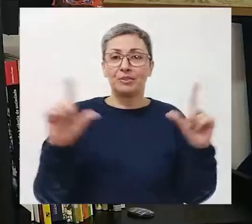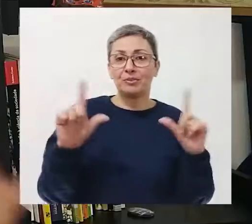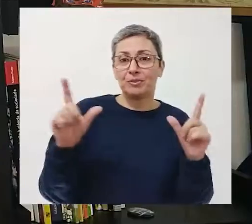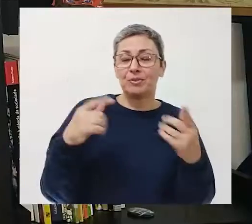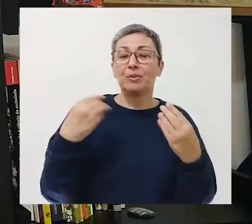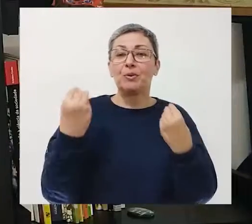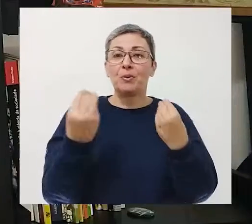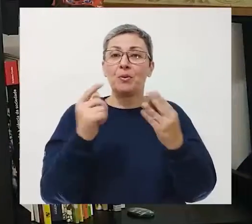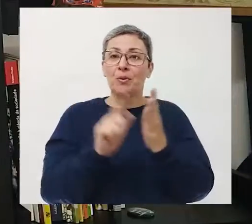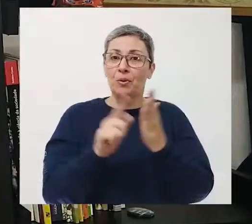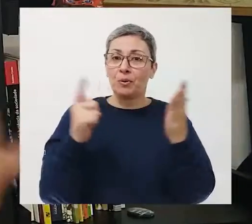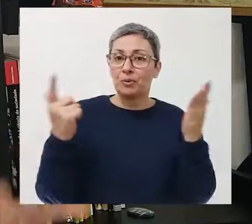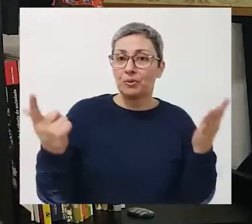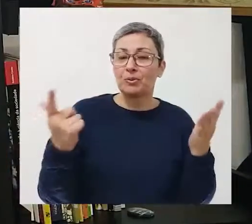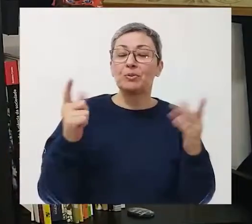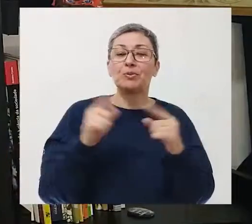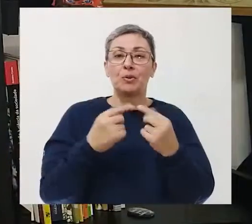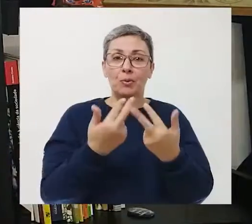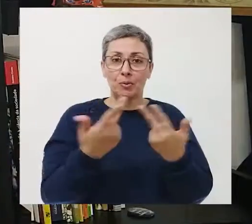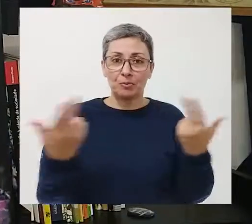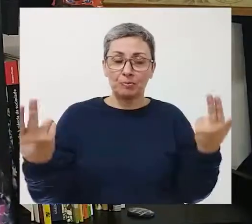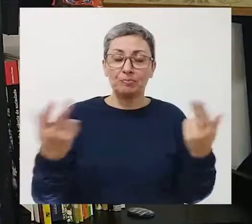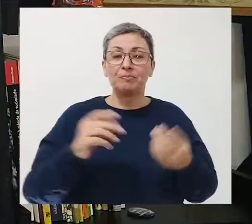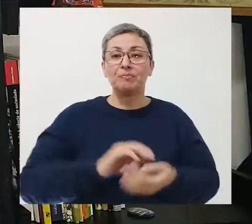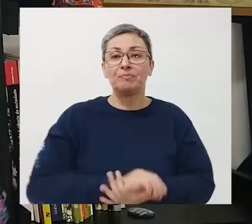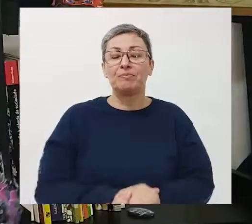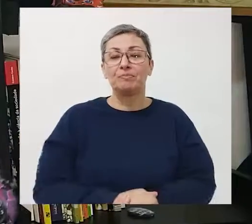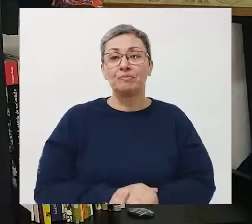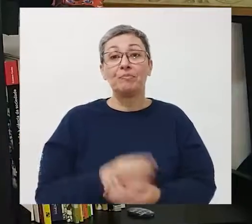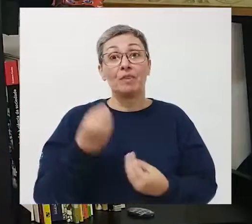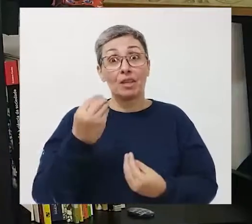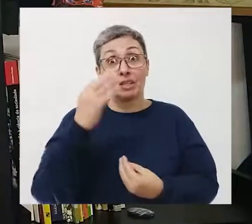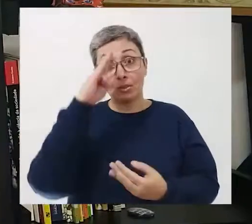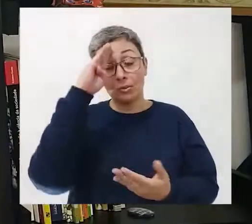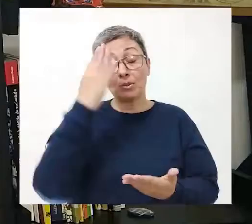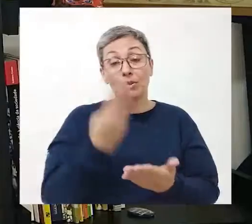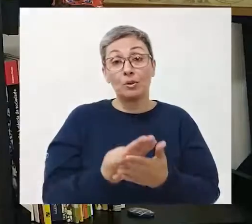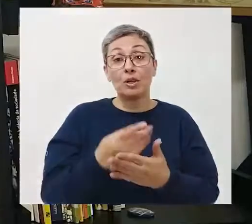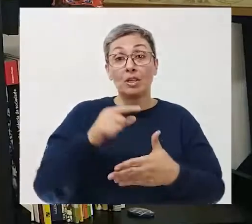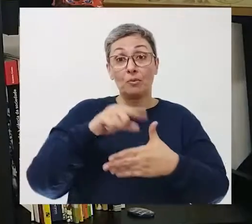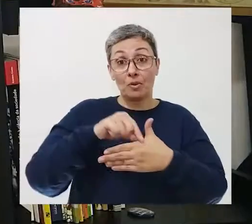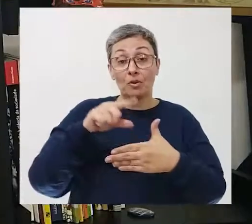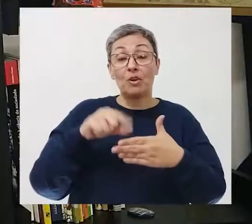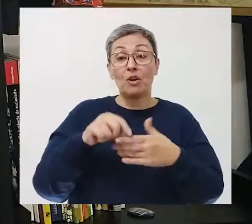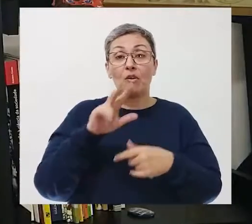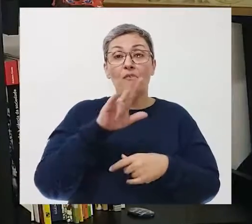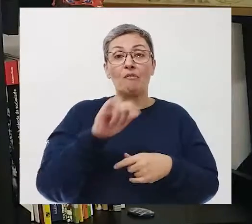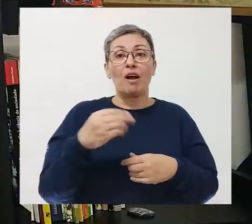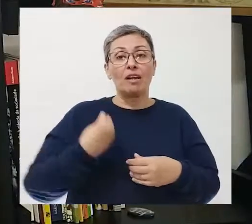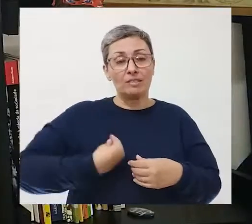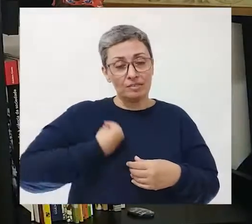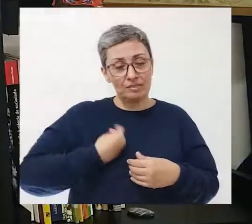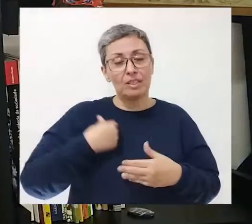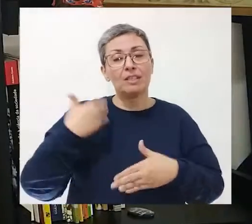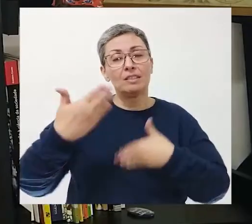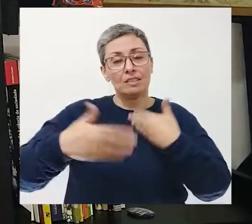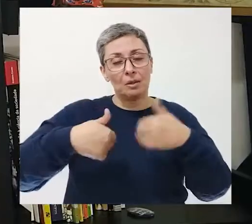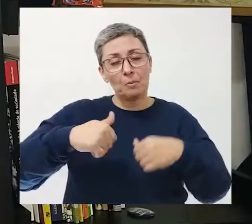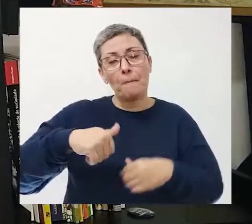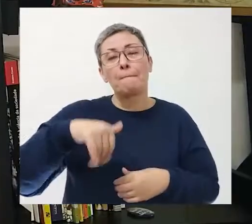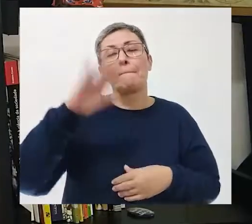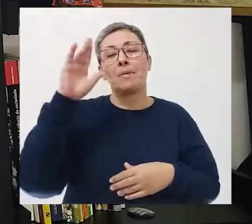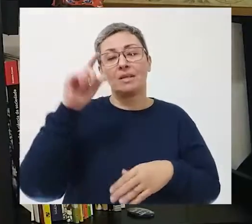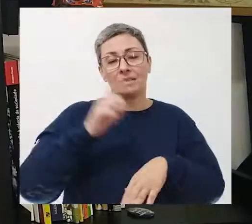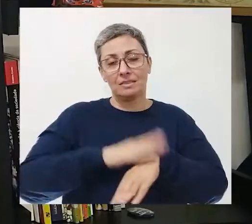o jornal, entre outros, né? E a gente acredita aí que o cordel vai conseguir sobreviver mais ainda ao